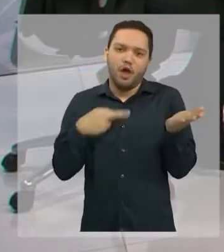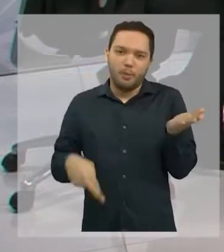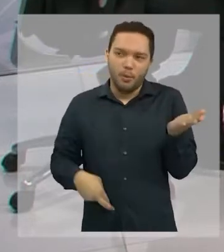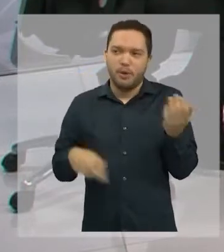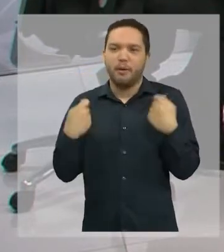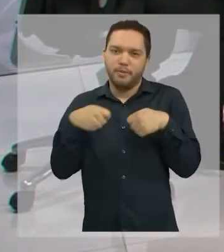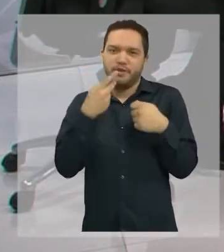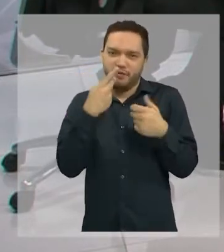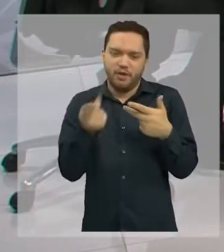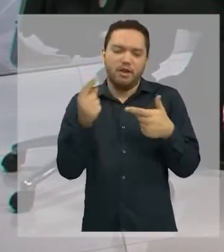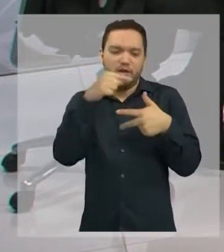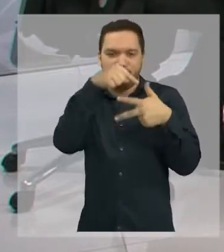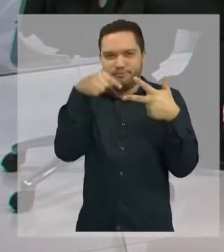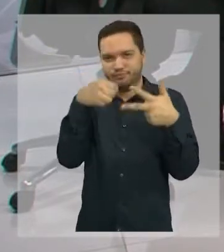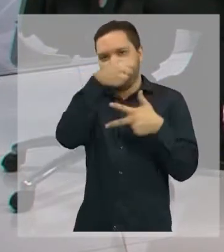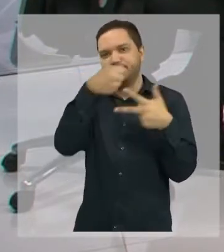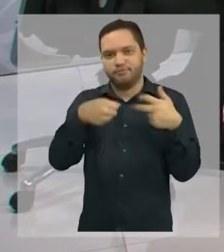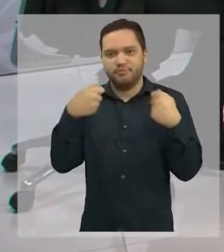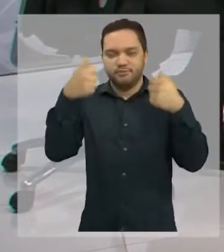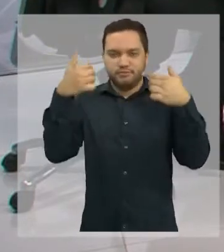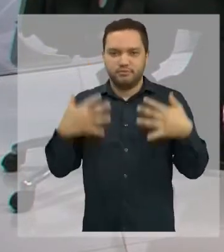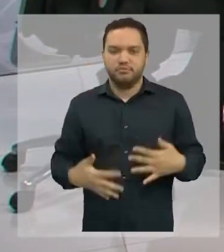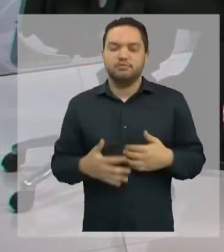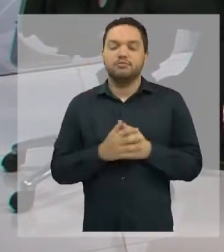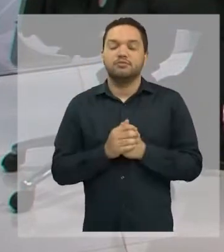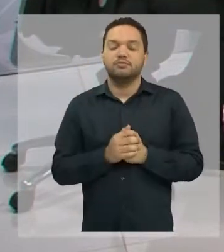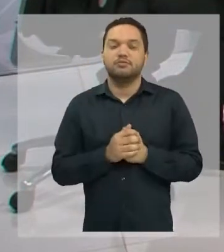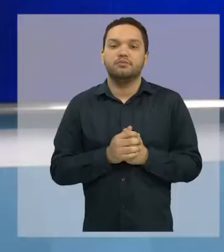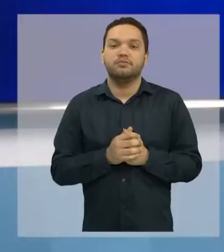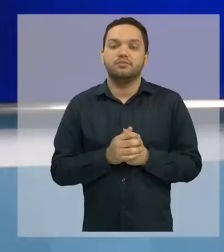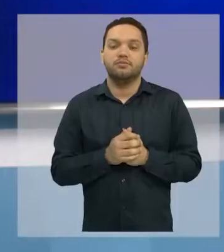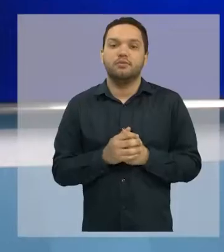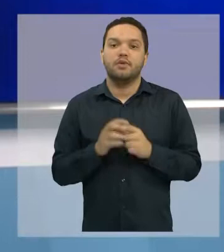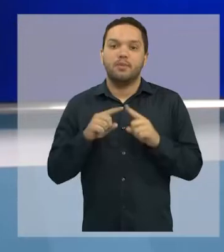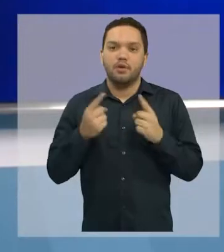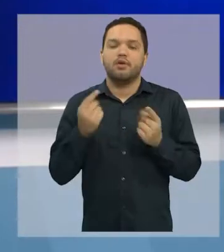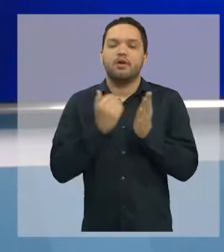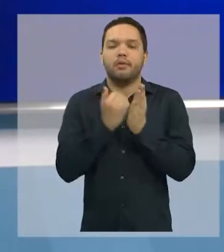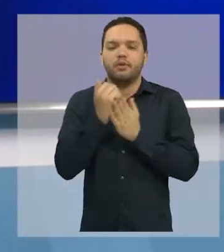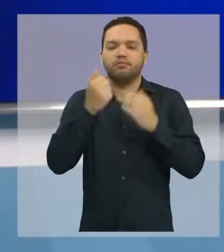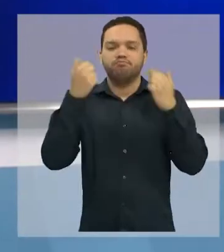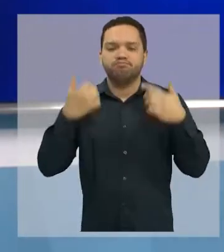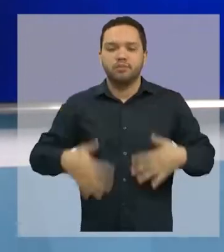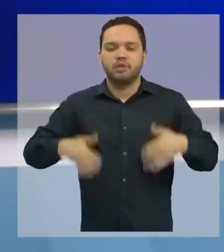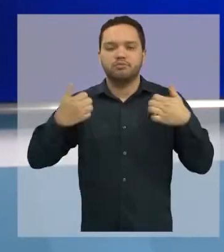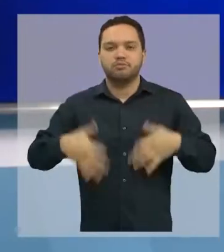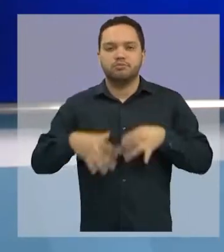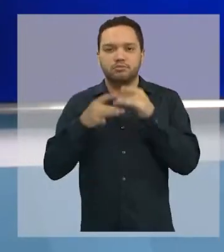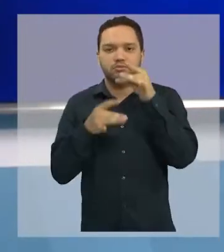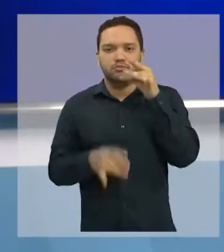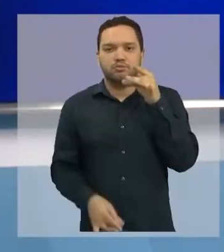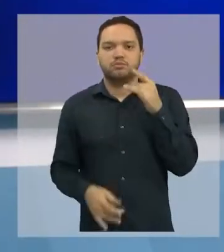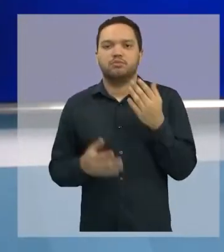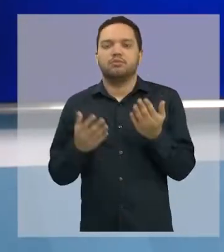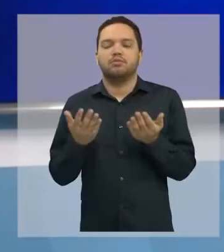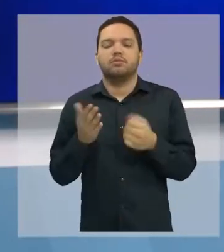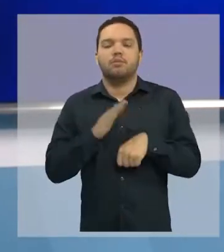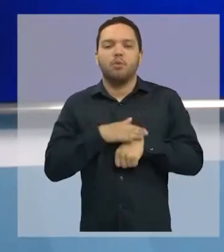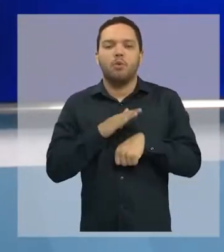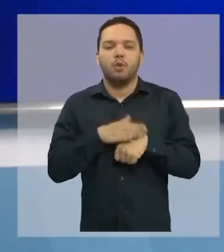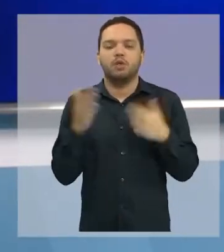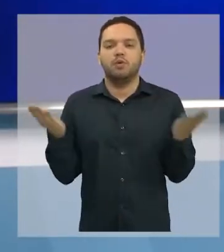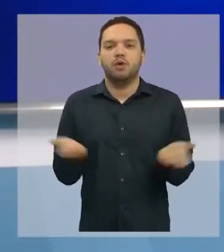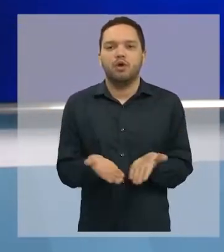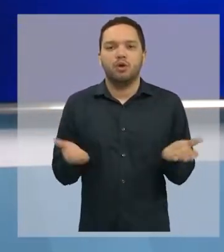república sem incluir, obviamente, os 3 poderes. Mas vamos tentar aqui alargar um pouco mais o raciocínio a partir do que está acontecendo hoje